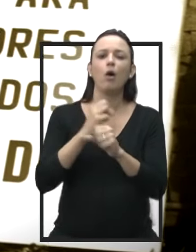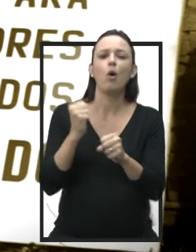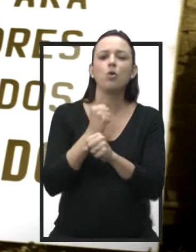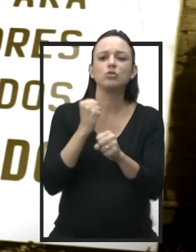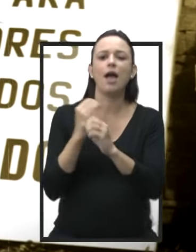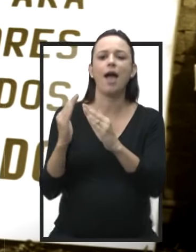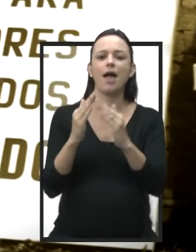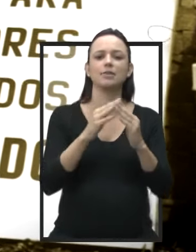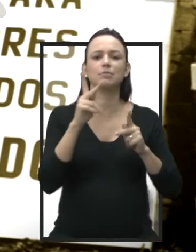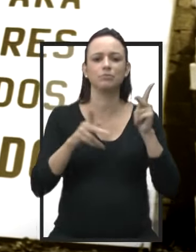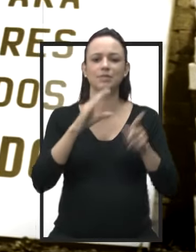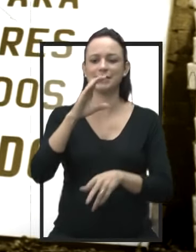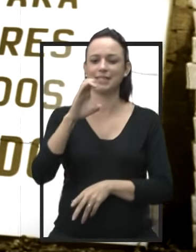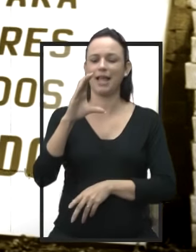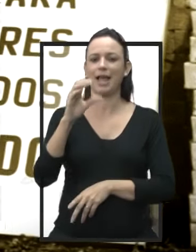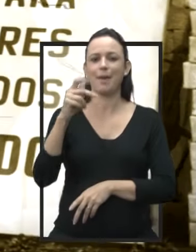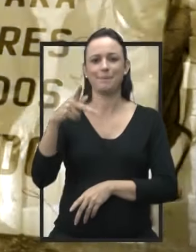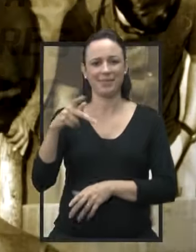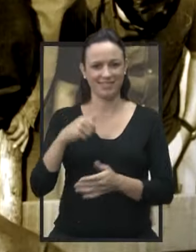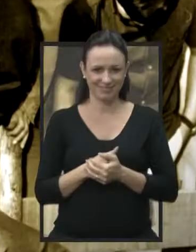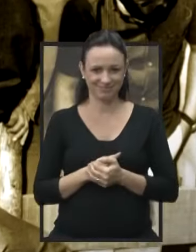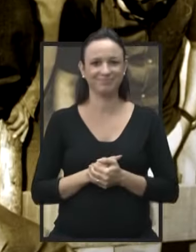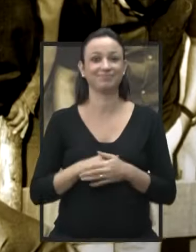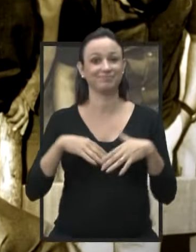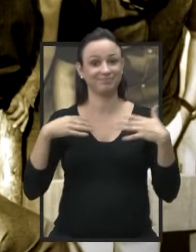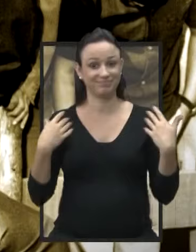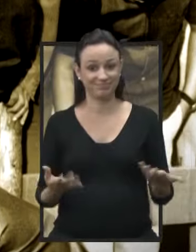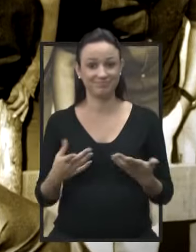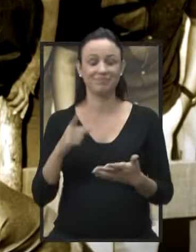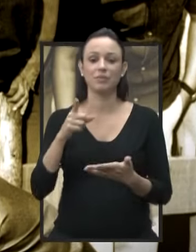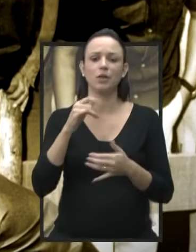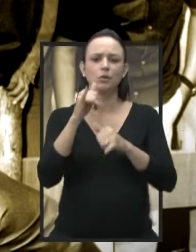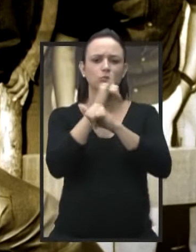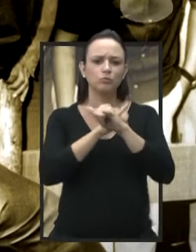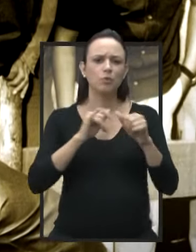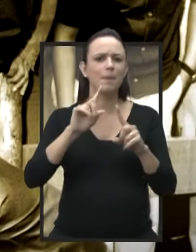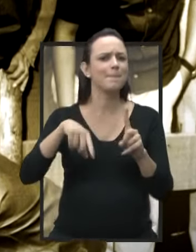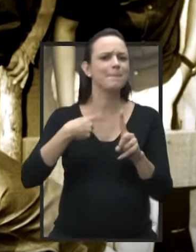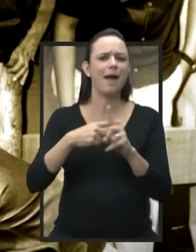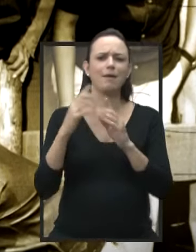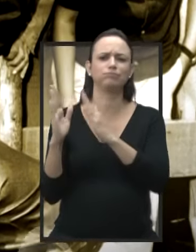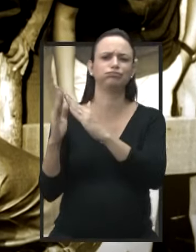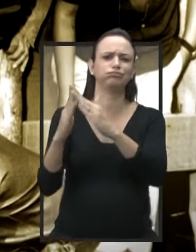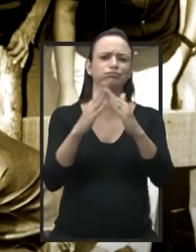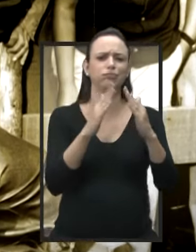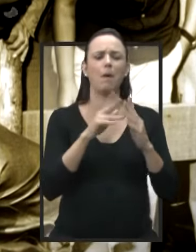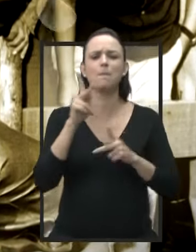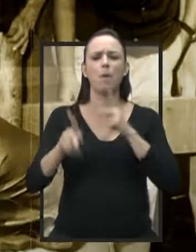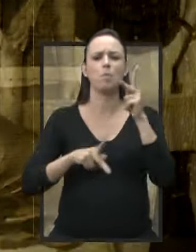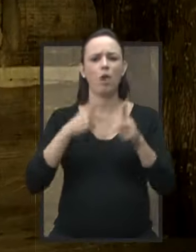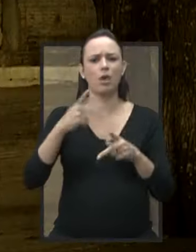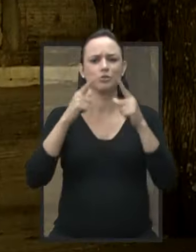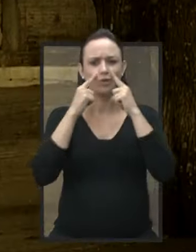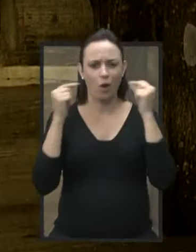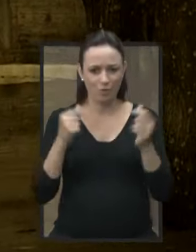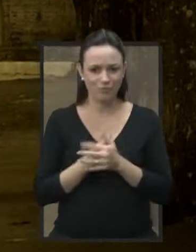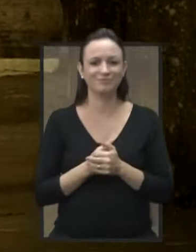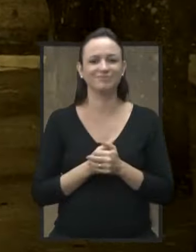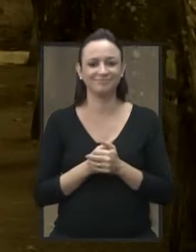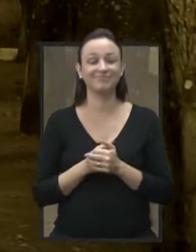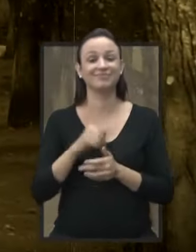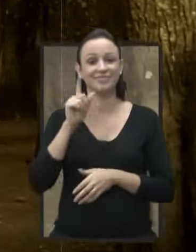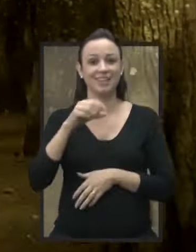o Povo, a CECAP. Zezinho, então, anunciou mais de uma centena de casas populares para Jaú, que se tornaram